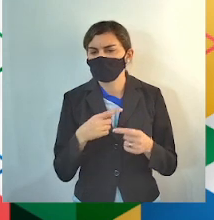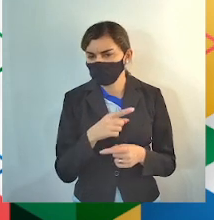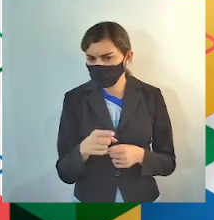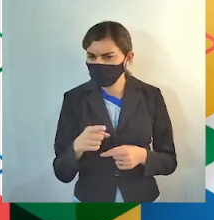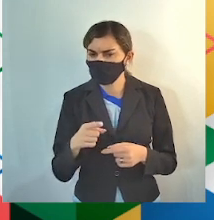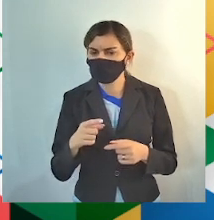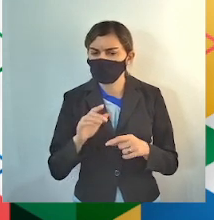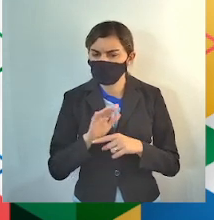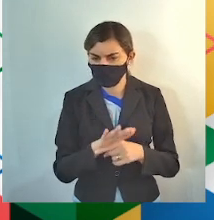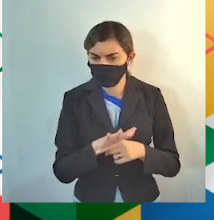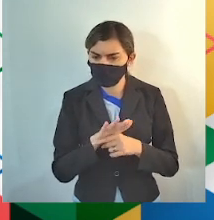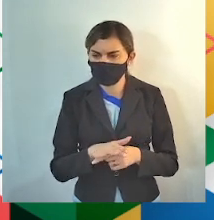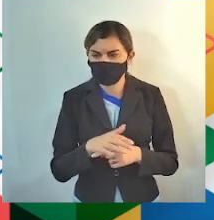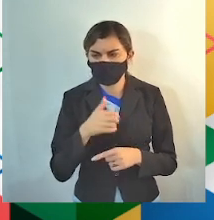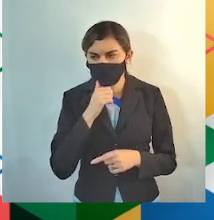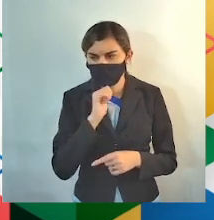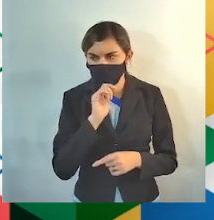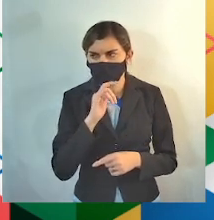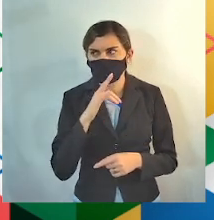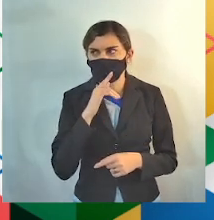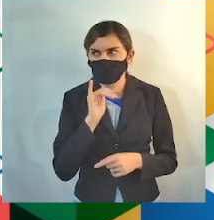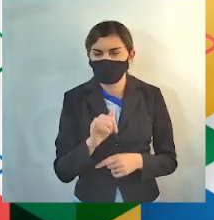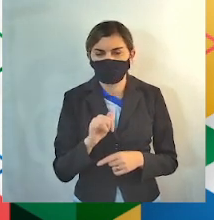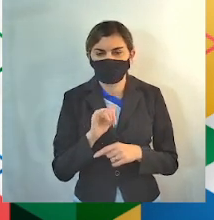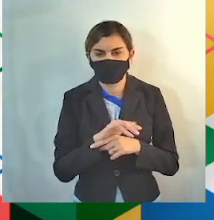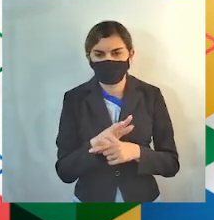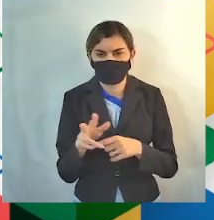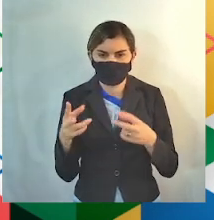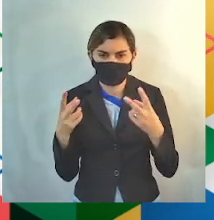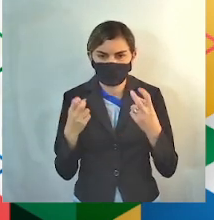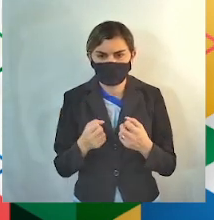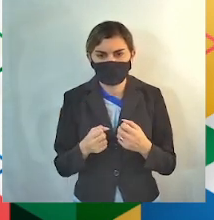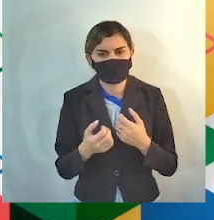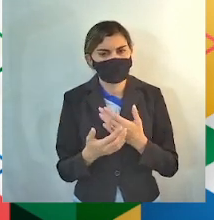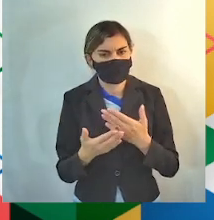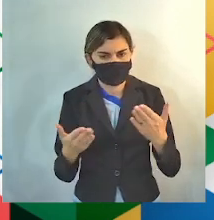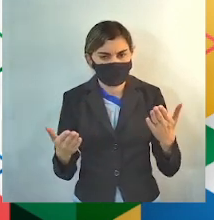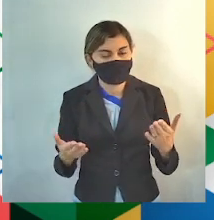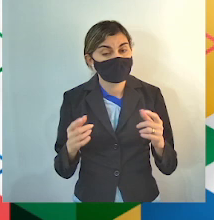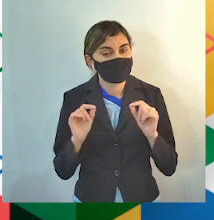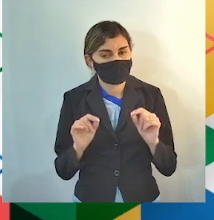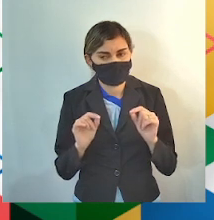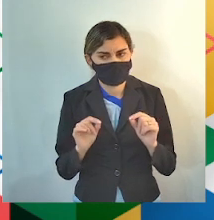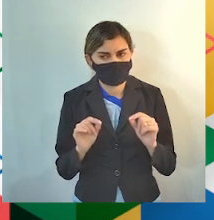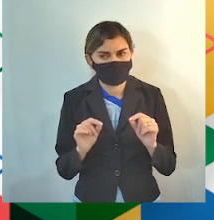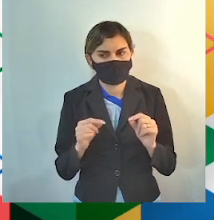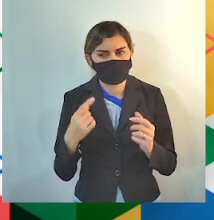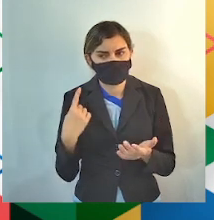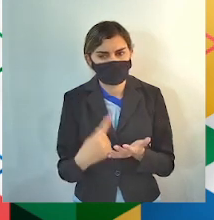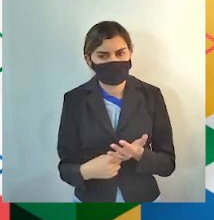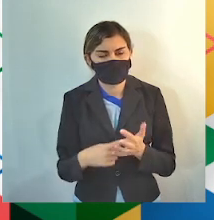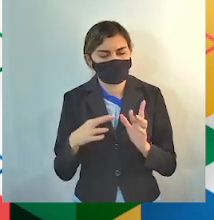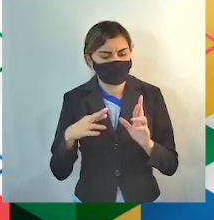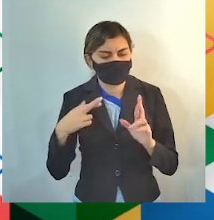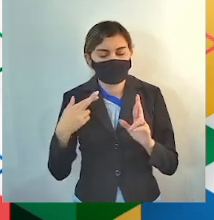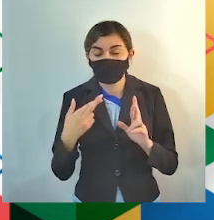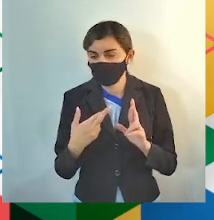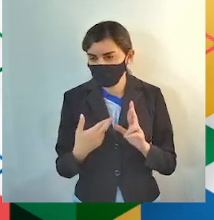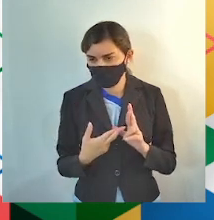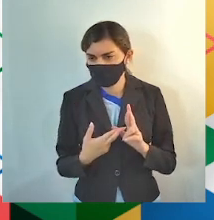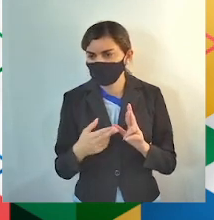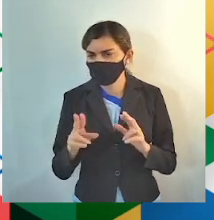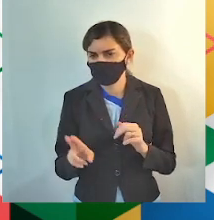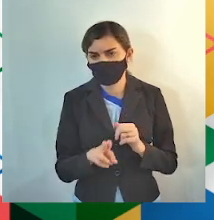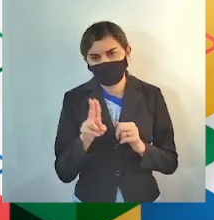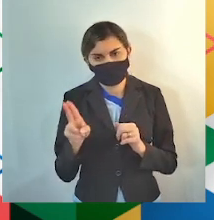ainda ajuda os pais dela. Então, percebam que o marco referencial, o